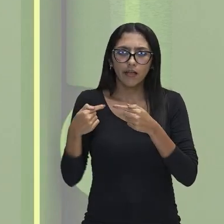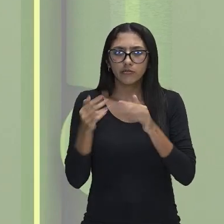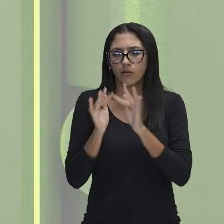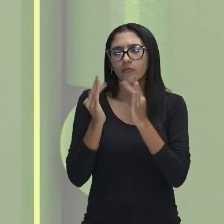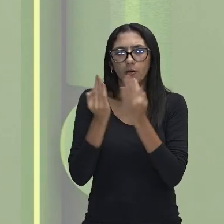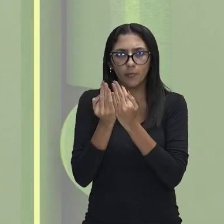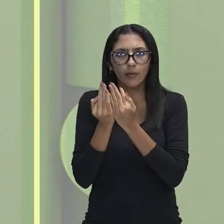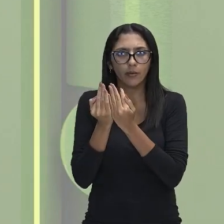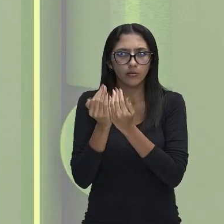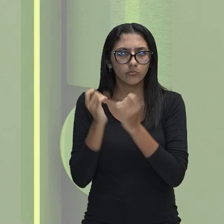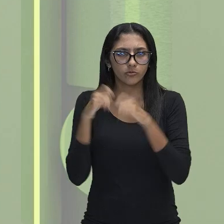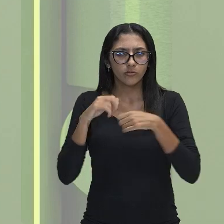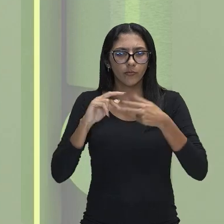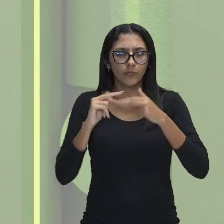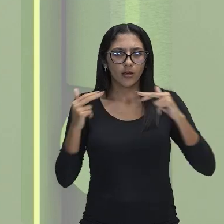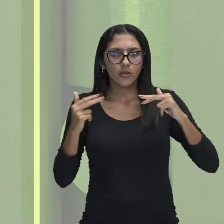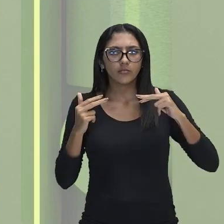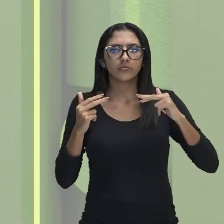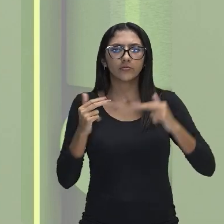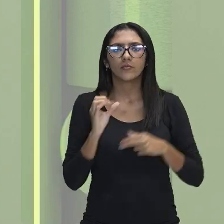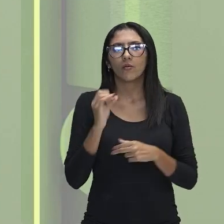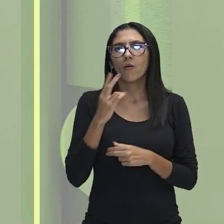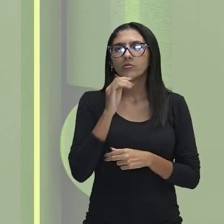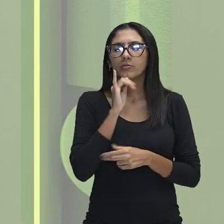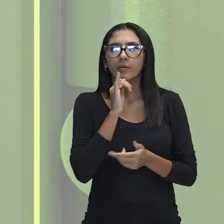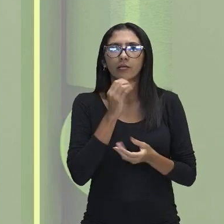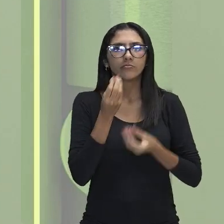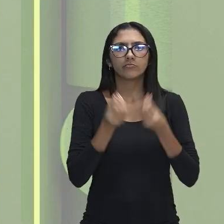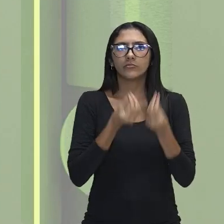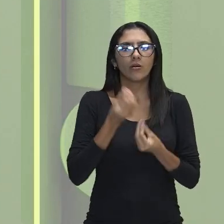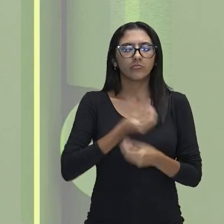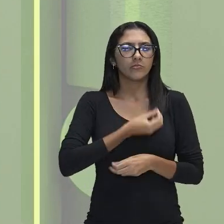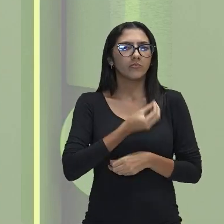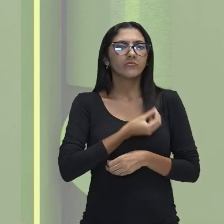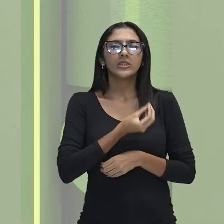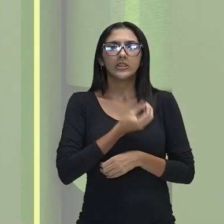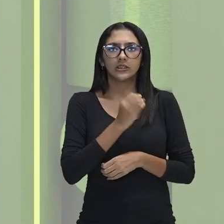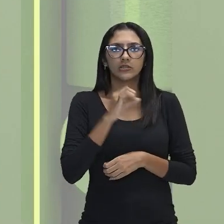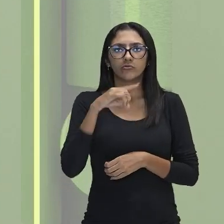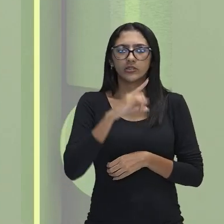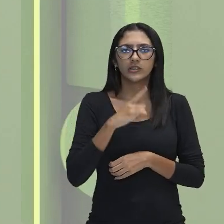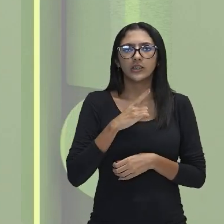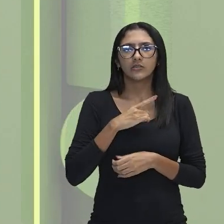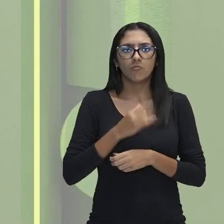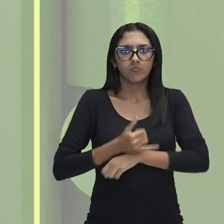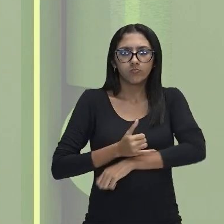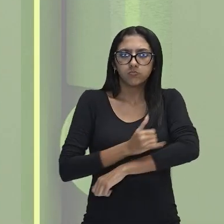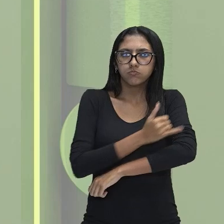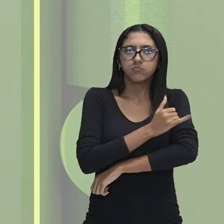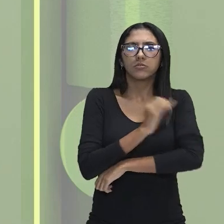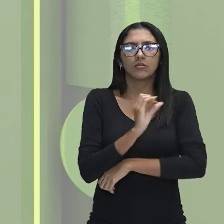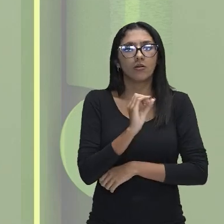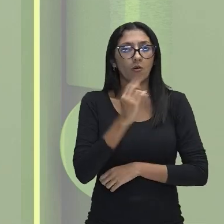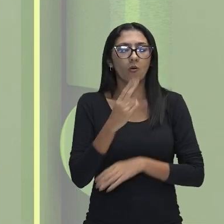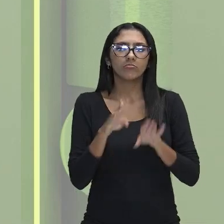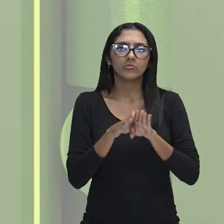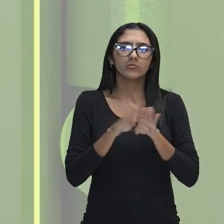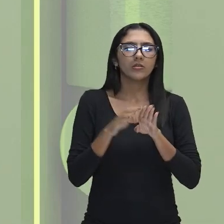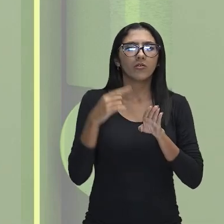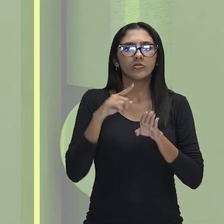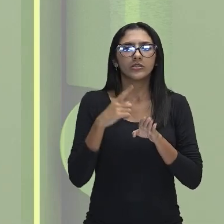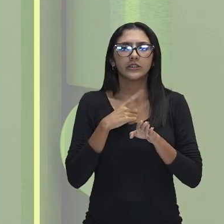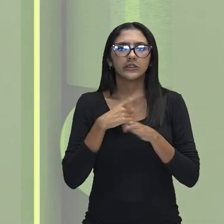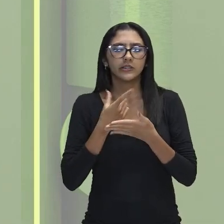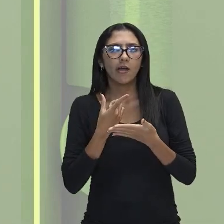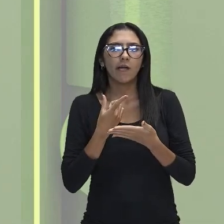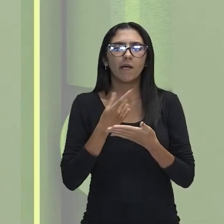e também por o estilo de vida que você tem. Se você está com sobrepeso, se você é uma pessoa